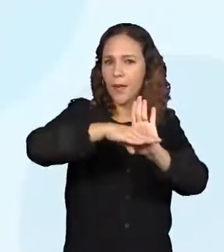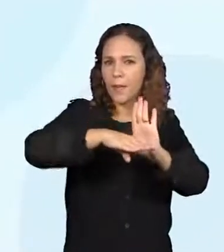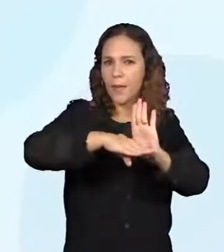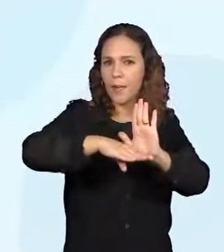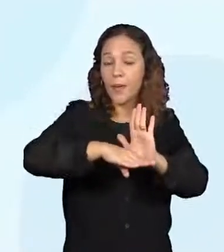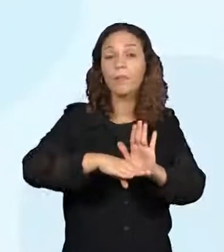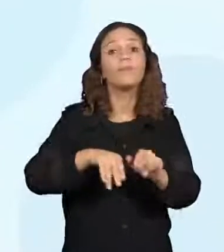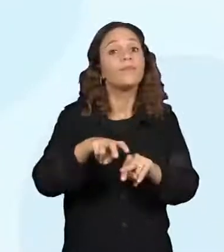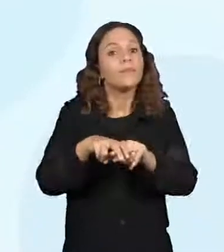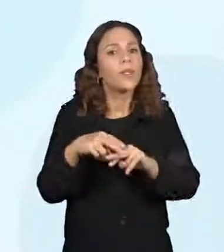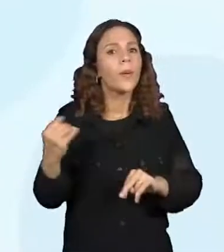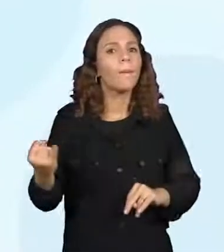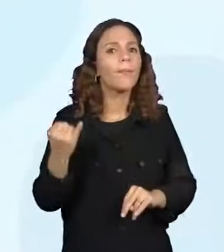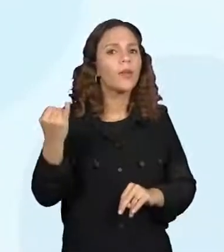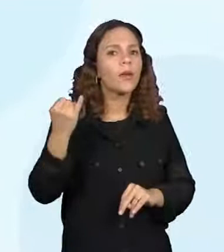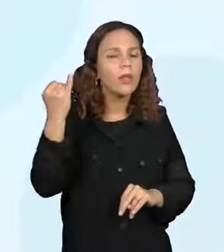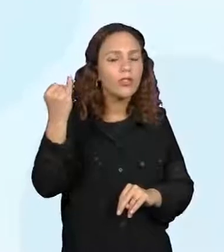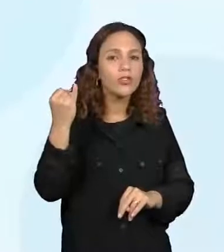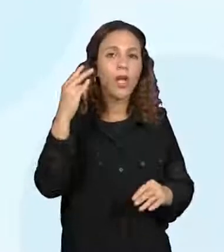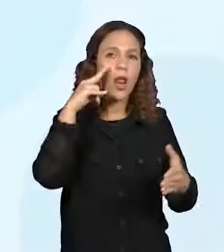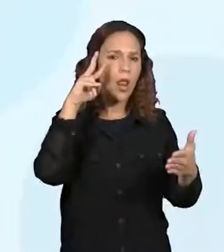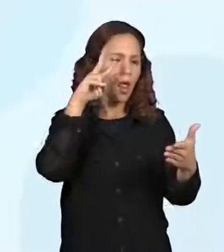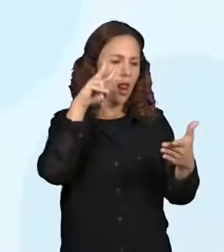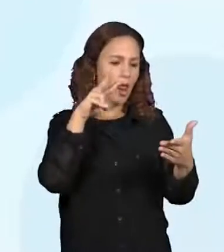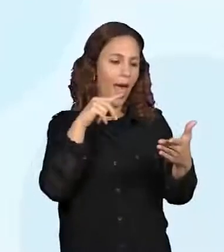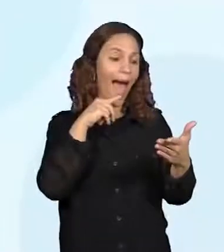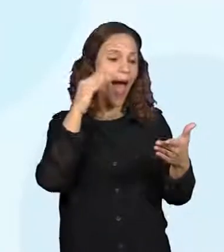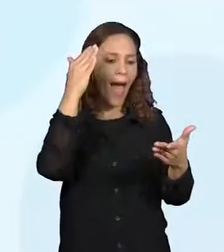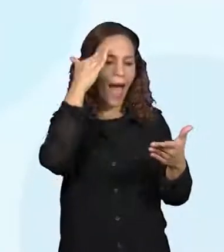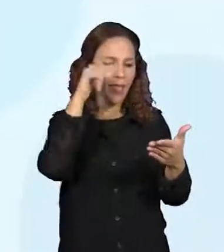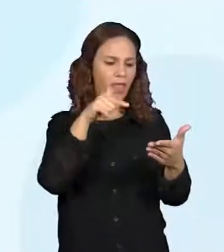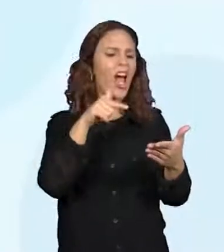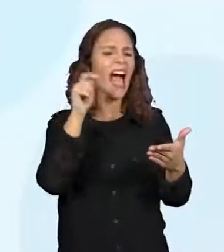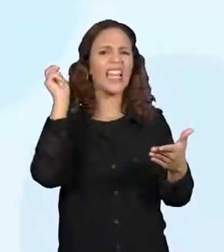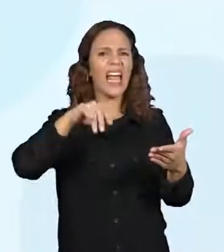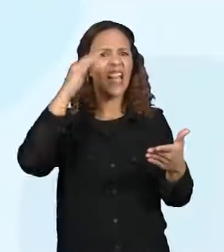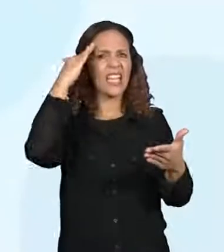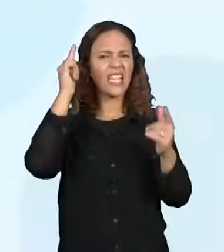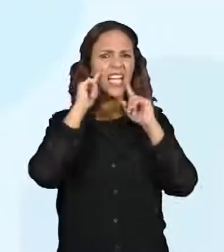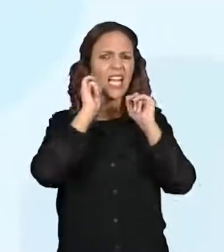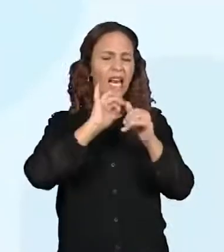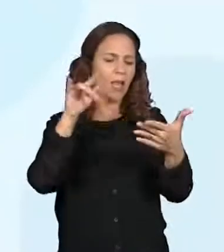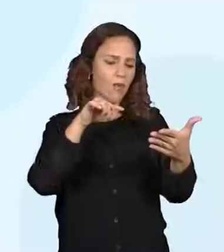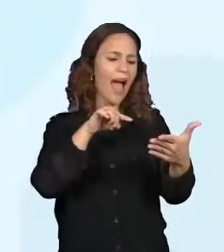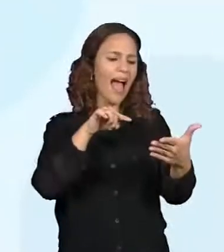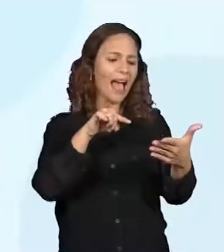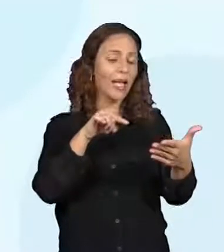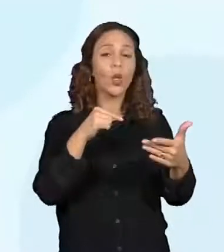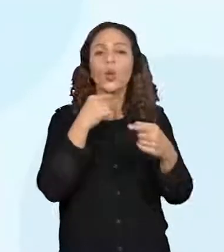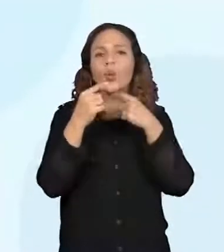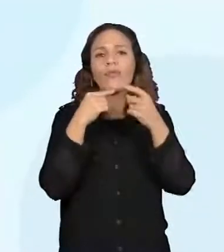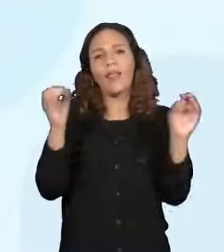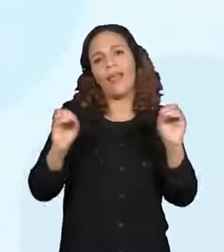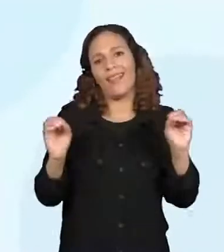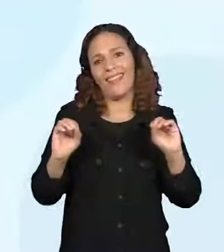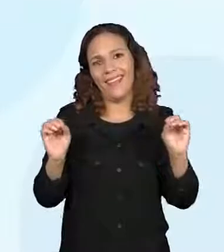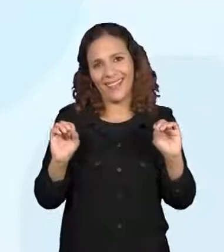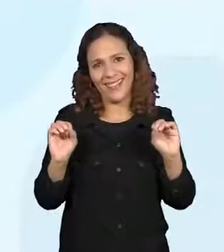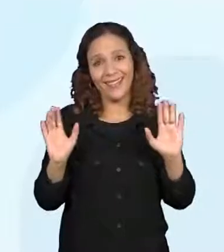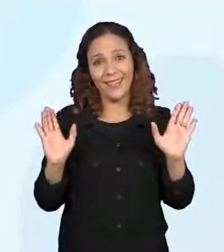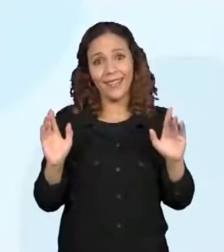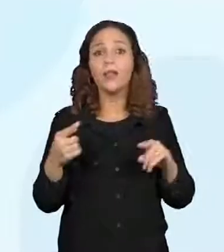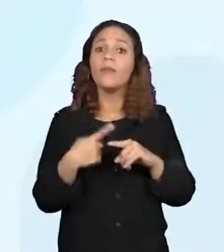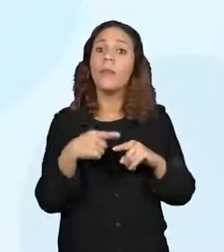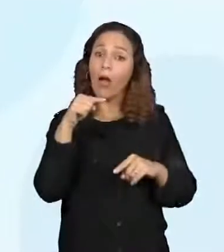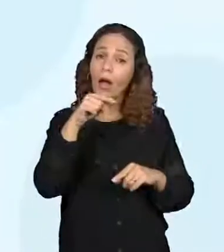muito importante para quem vai ler e executar a receita, entenda tudo que será usado. Afinal, esse é